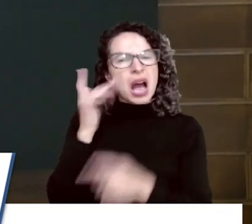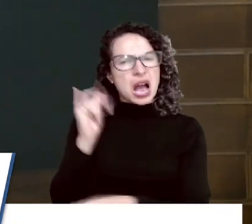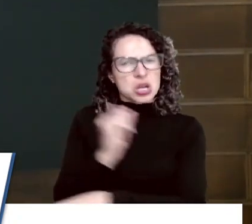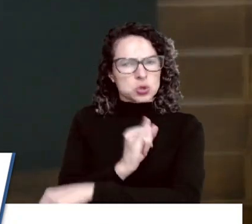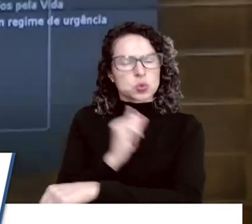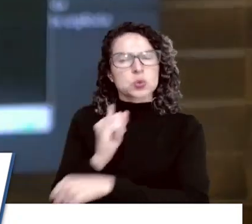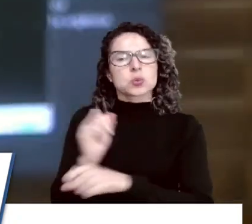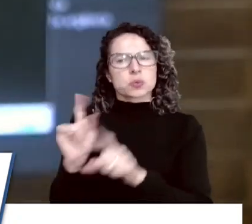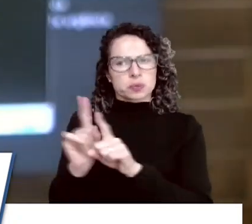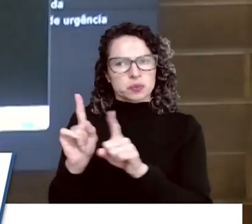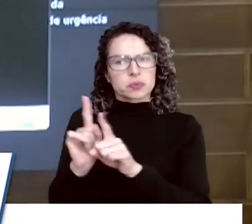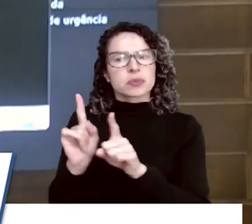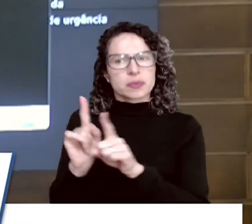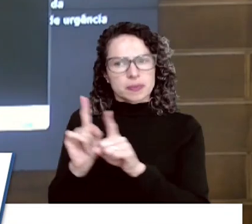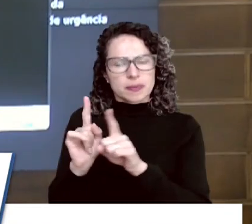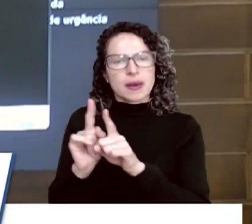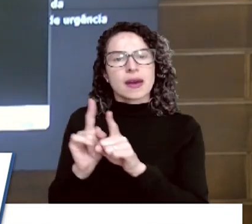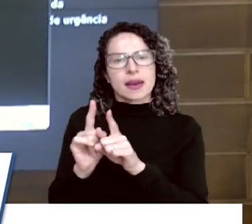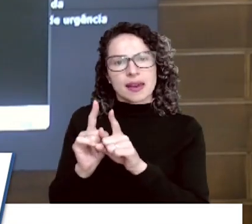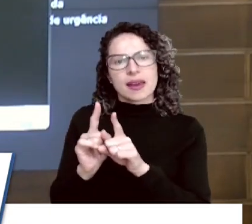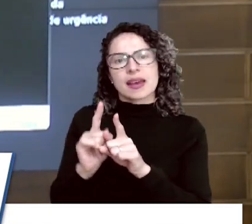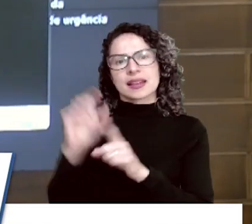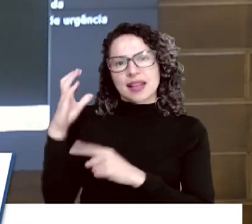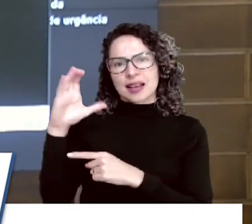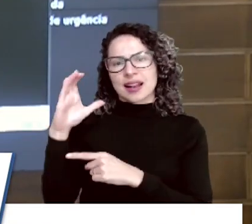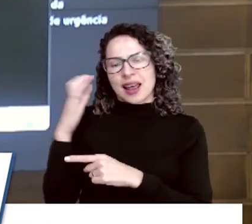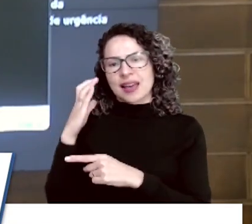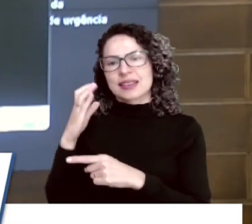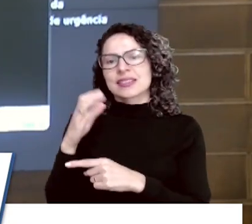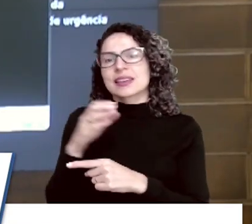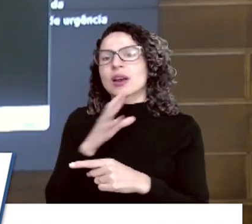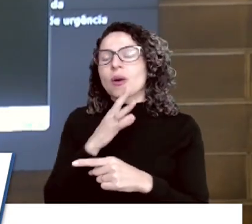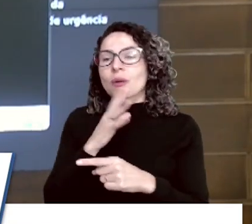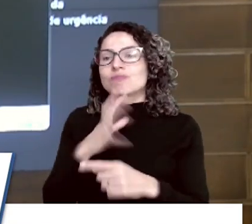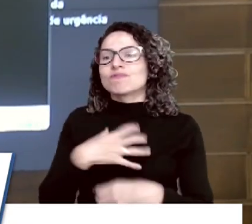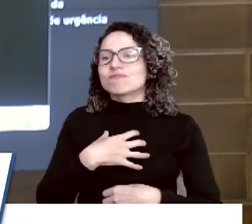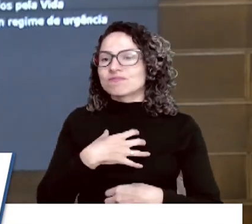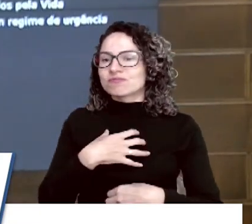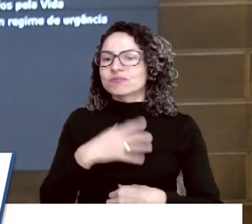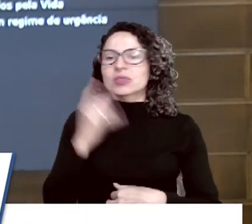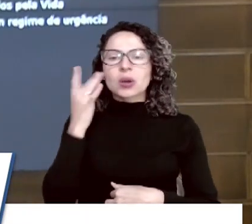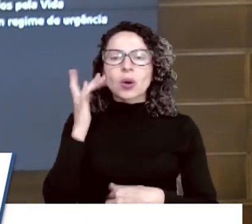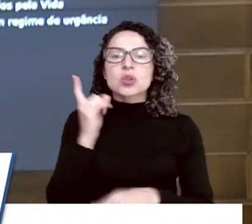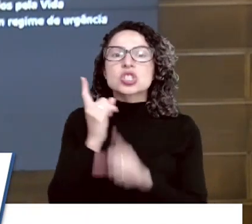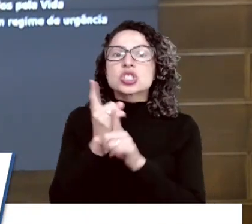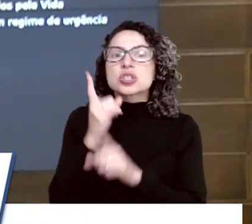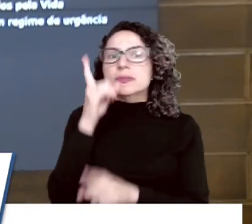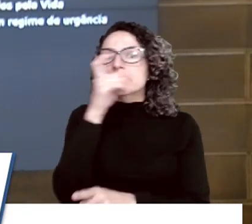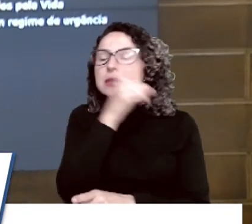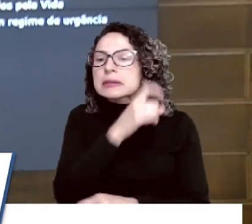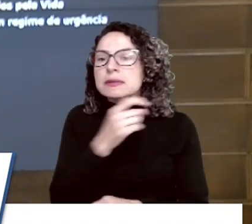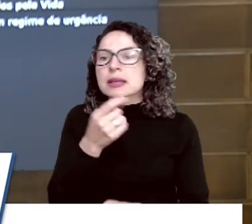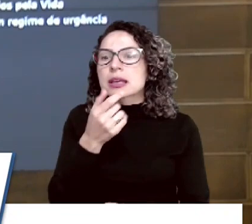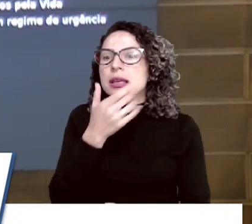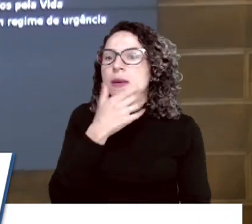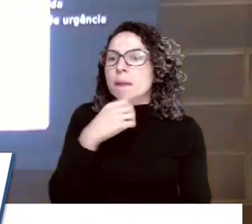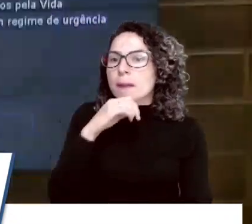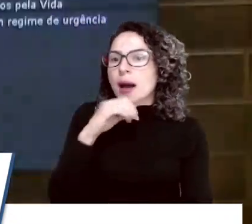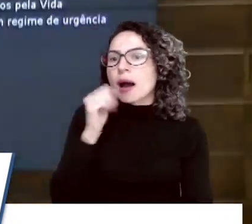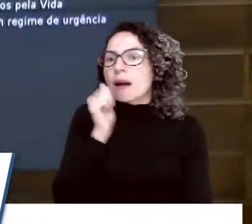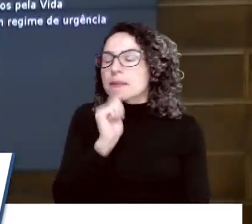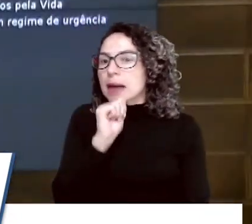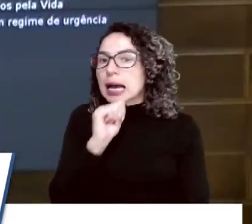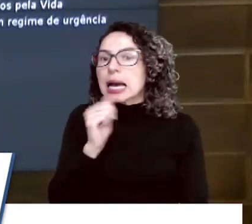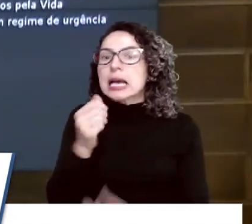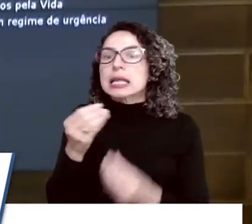vereador, e também ali da creche, passa por isso. A dificuldade que os pais tinham de deixar as crianças, não somente